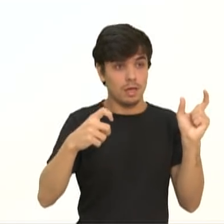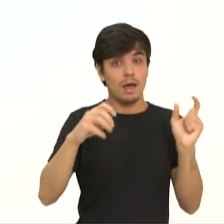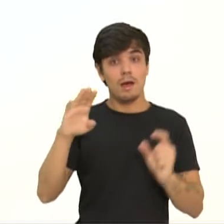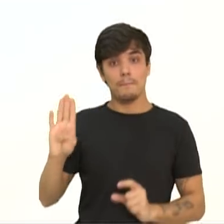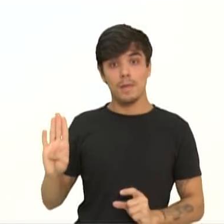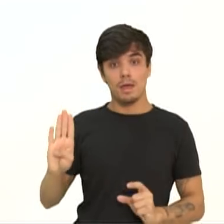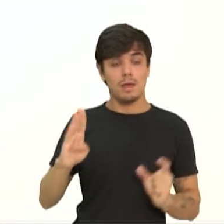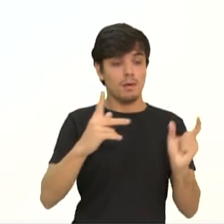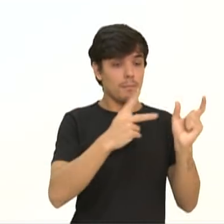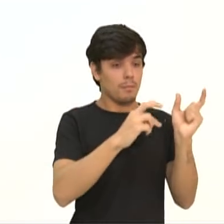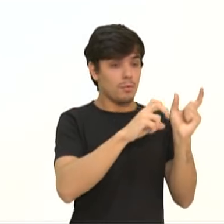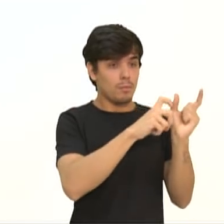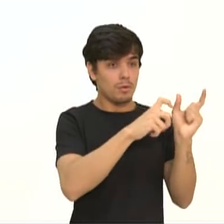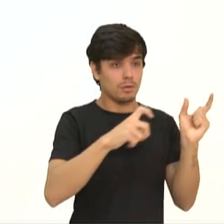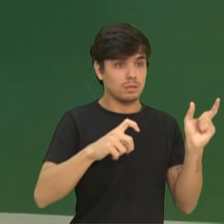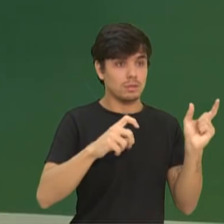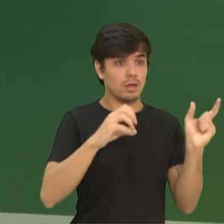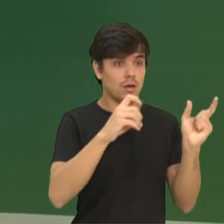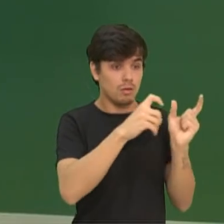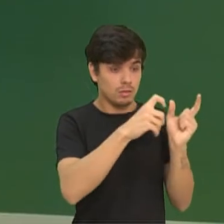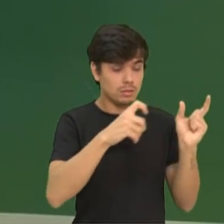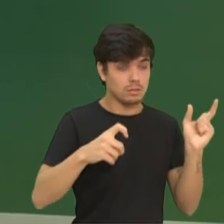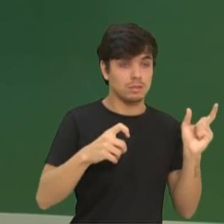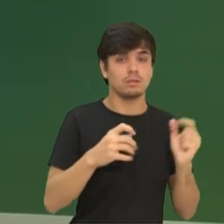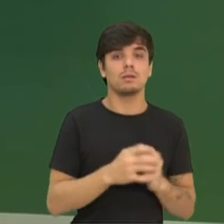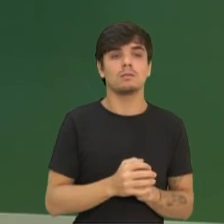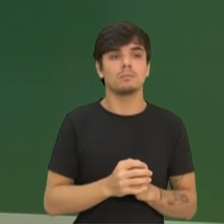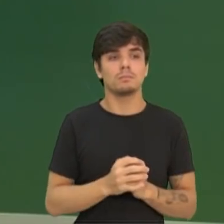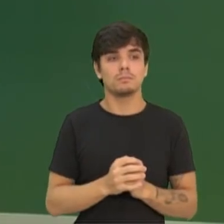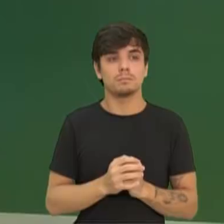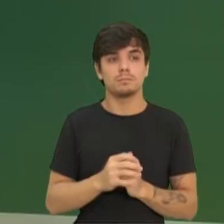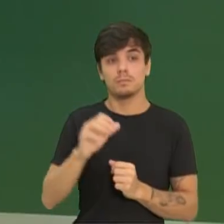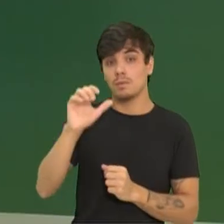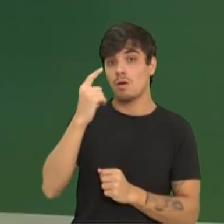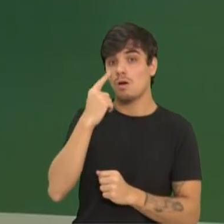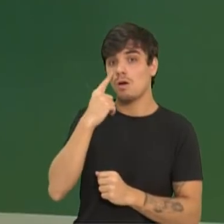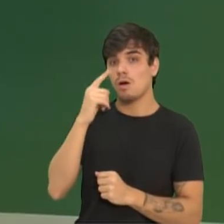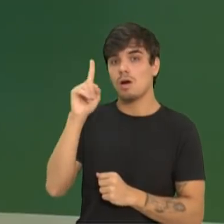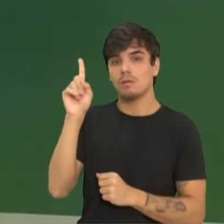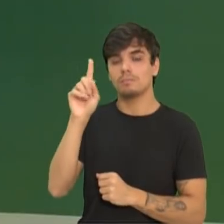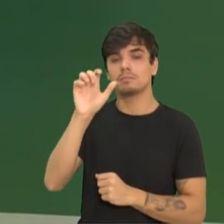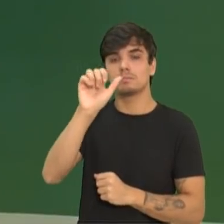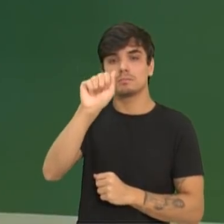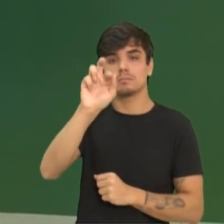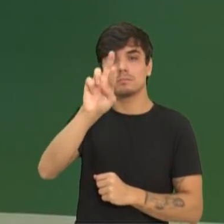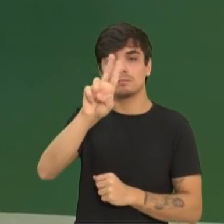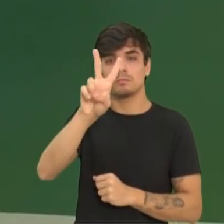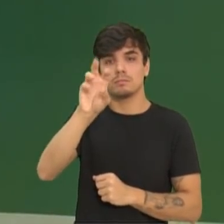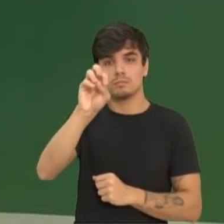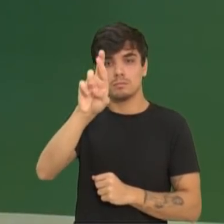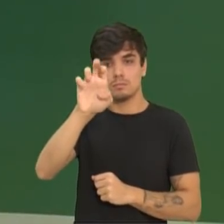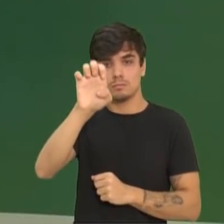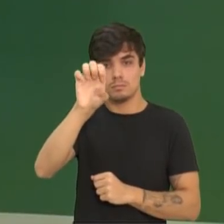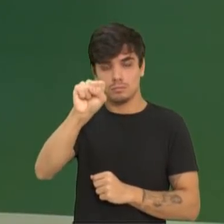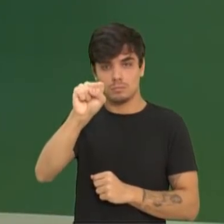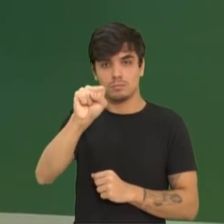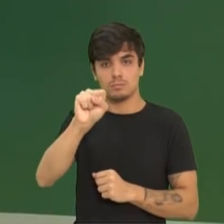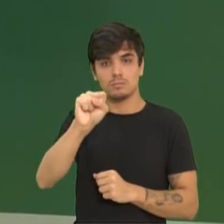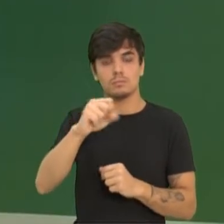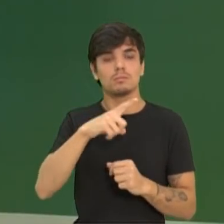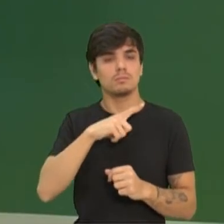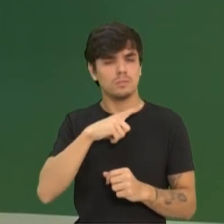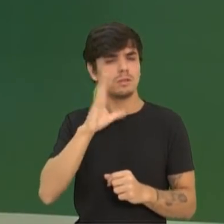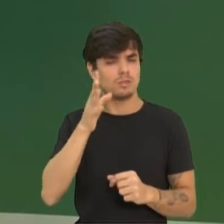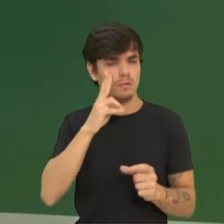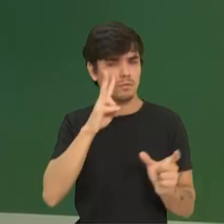proparoxítona, oxítona. Veja só, árvores, cipós. Árvores, nós já vimos, possui